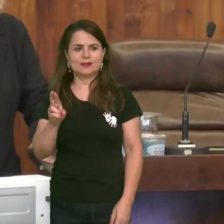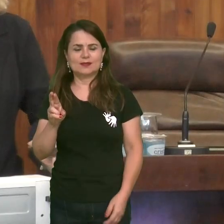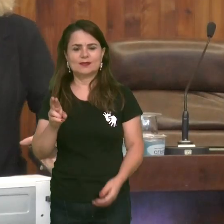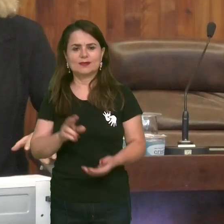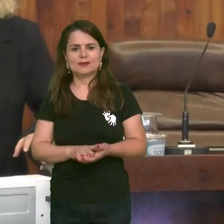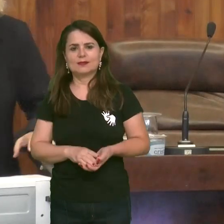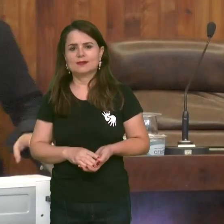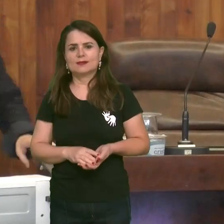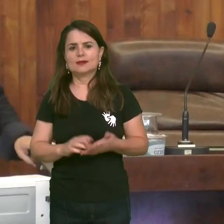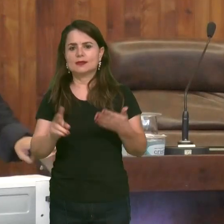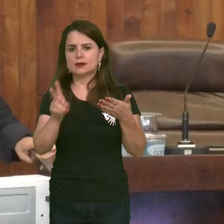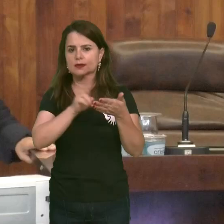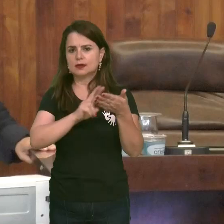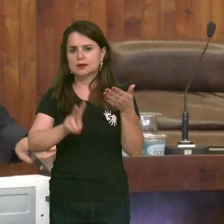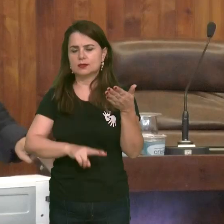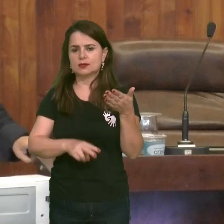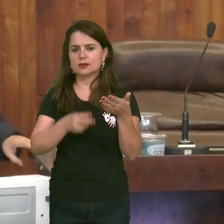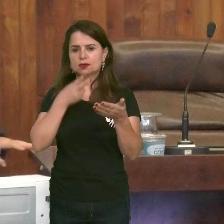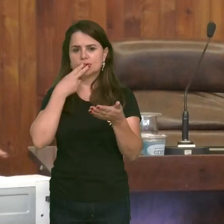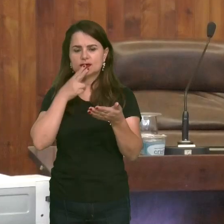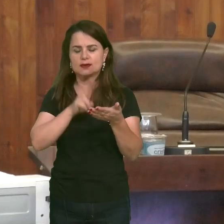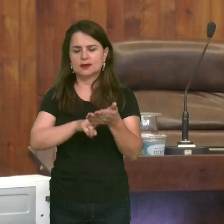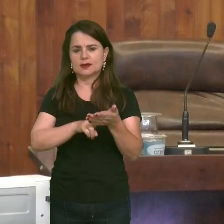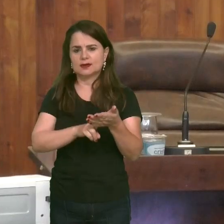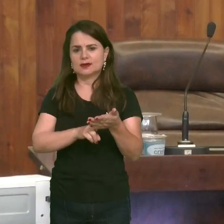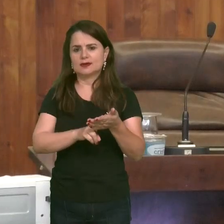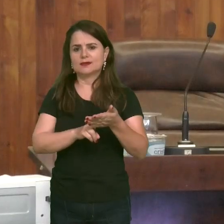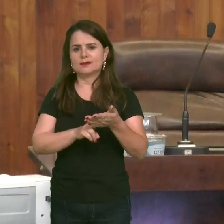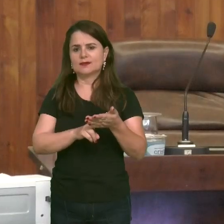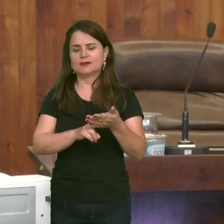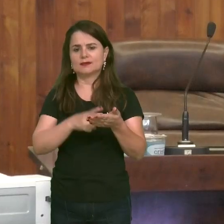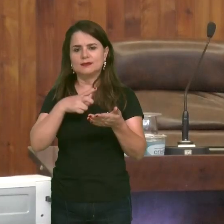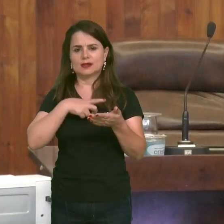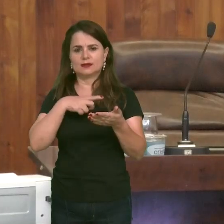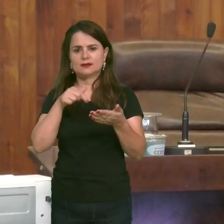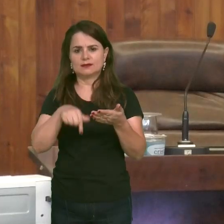que proceda a leitura das correspondências recebidas pela casa